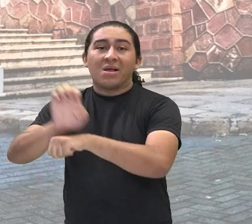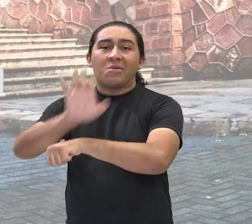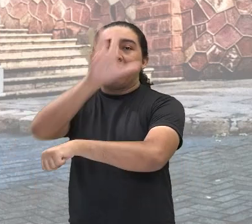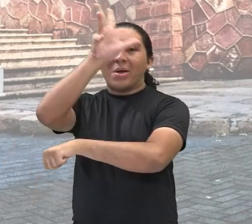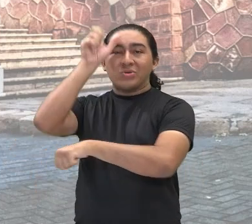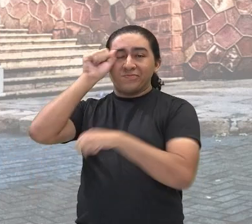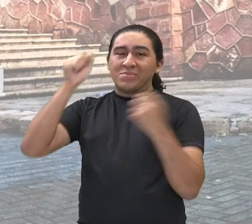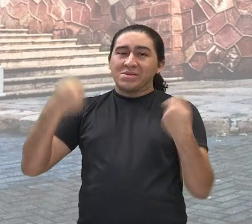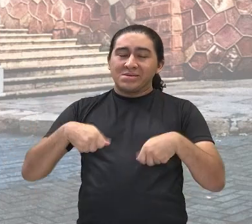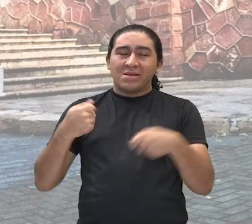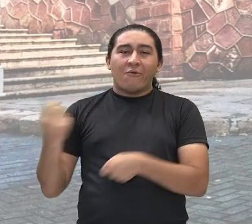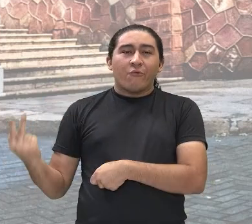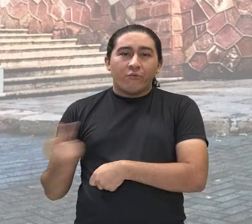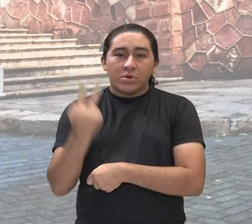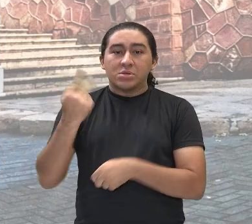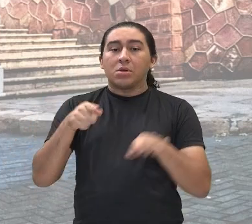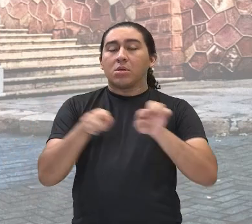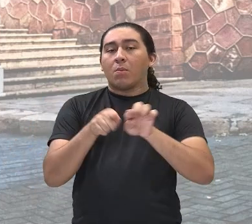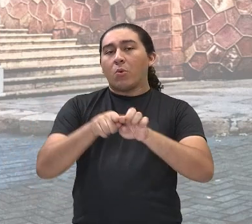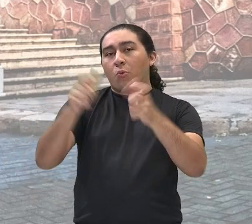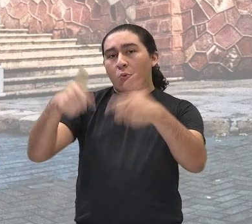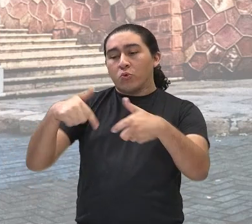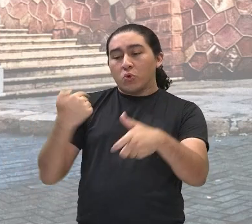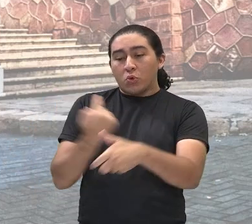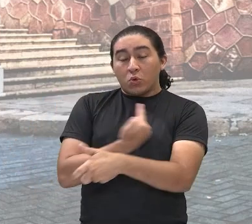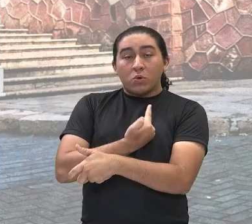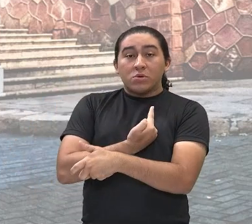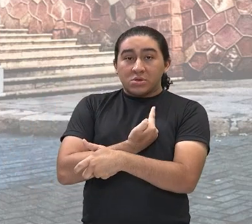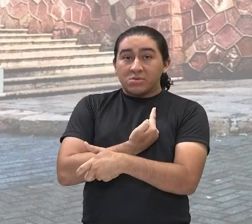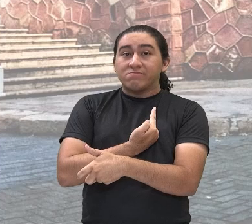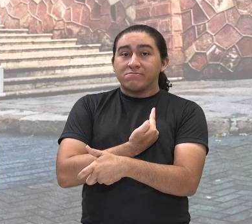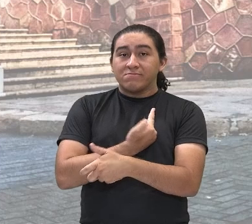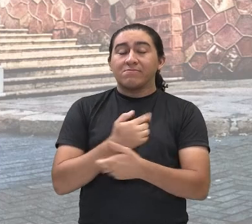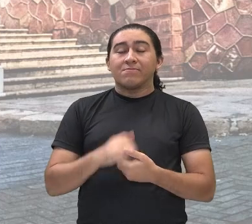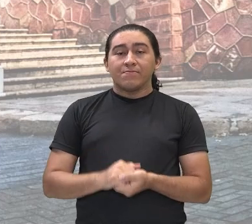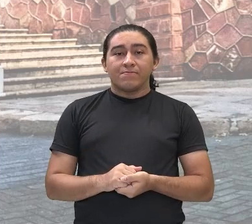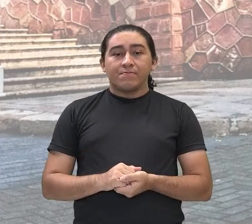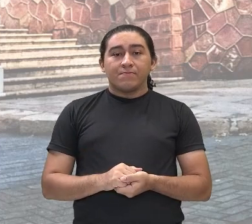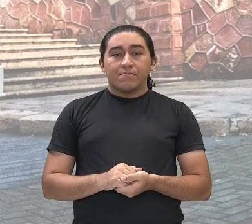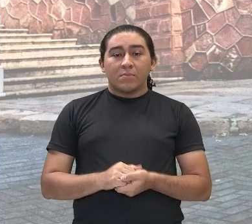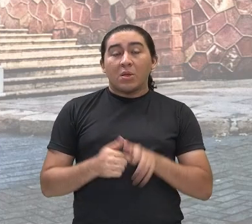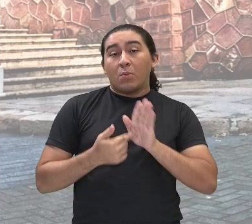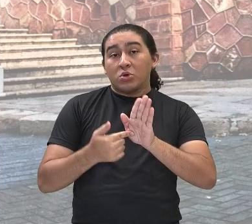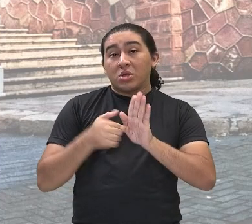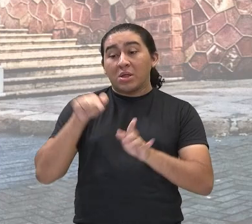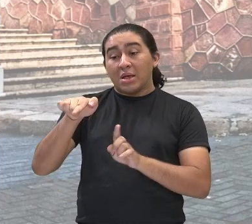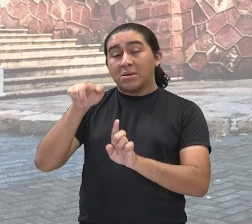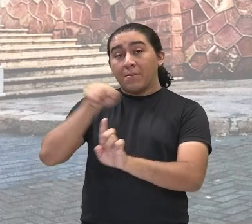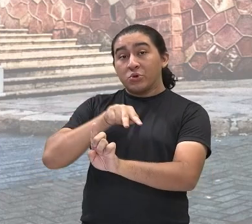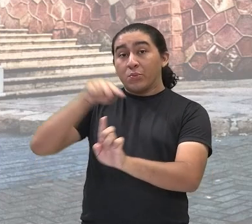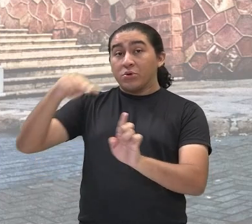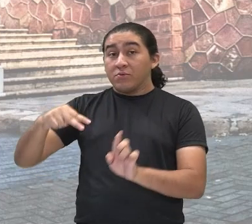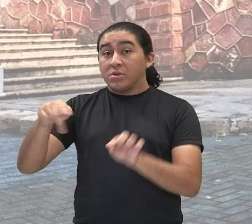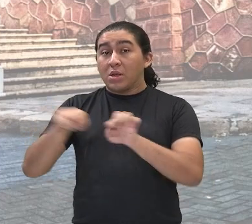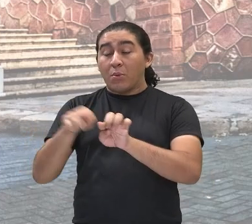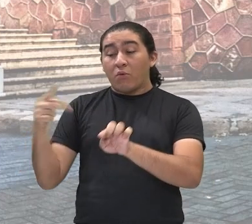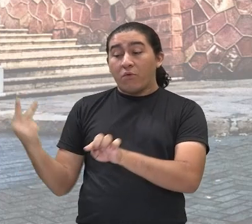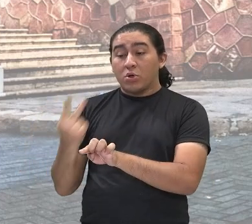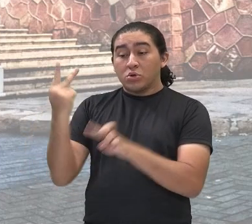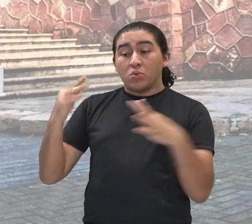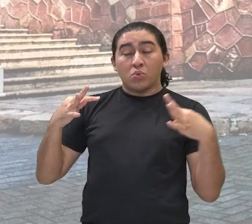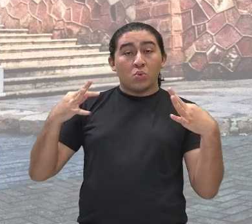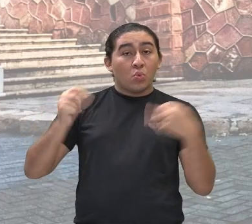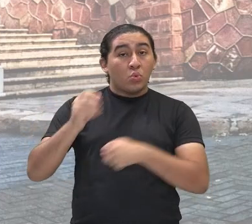isso também aqui, local, trazendo esse olhar e valorizando toda uma